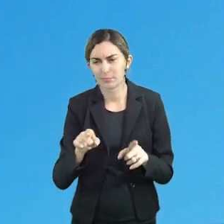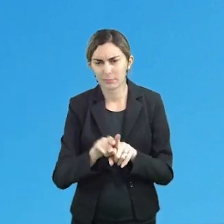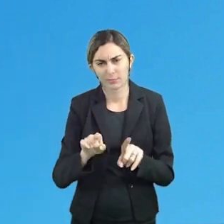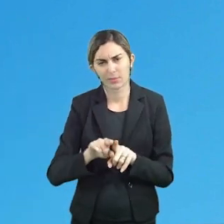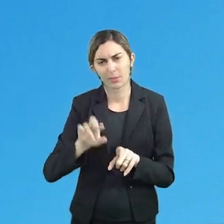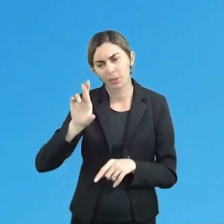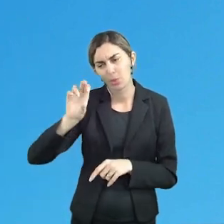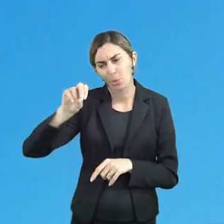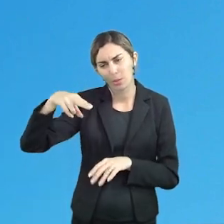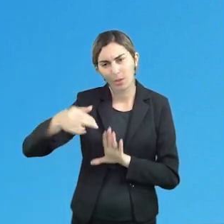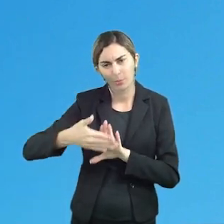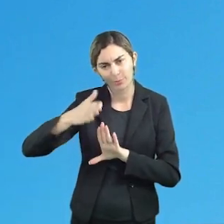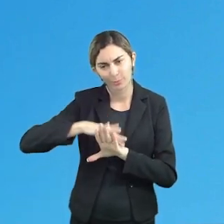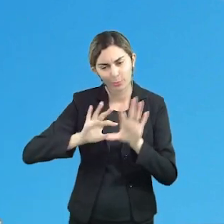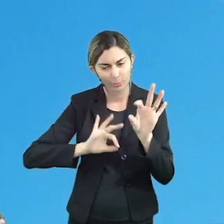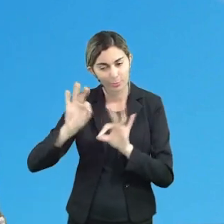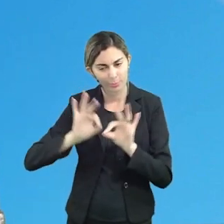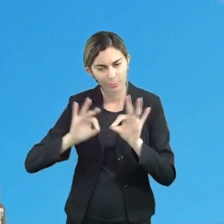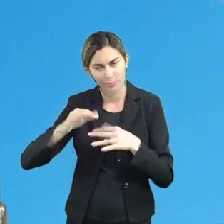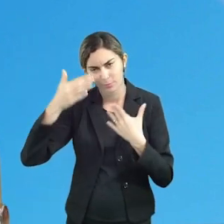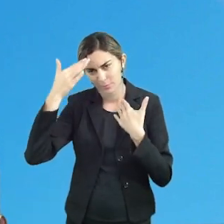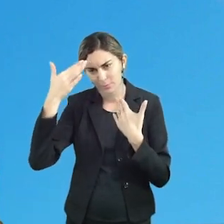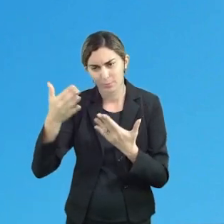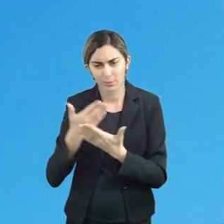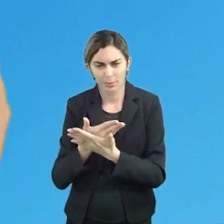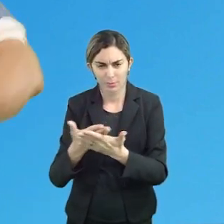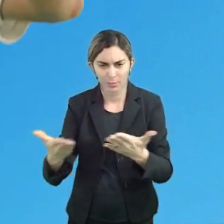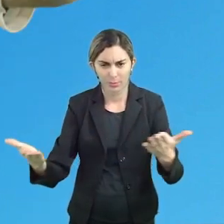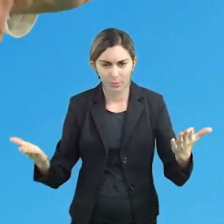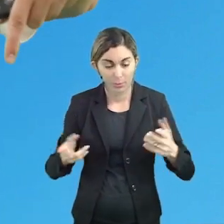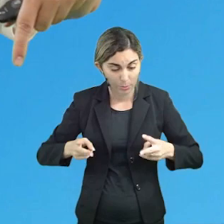a Ronaldo aqui do som, muito obrigado a todos